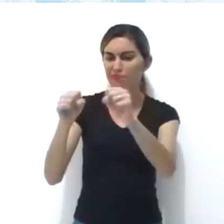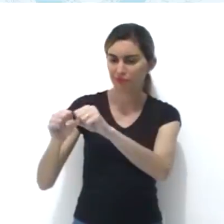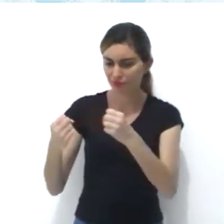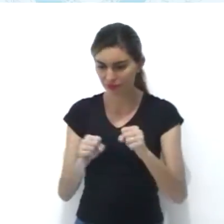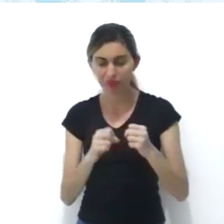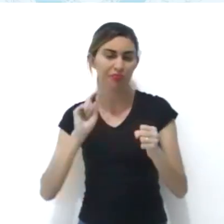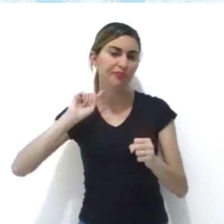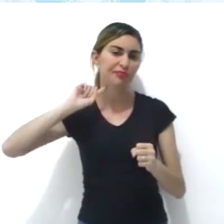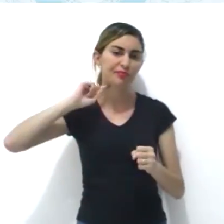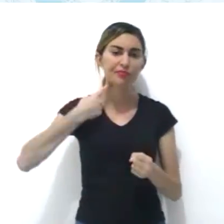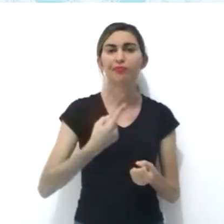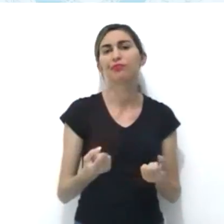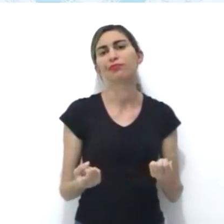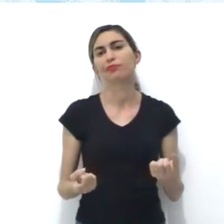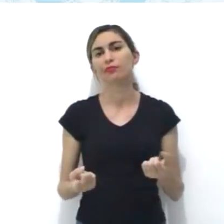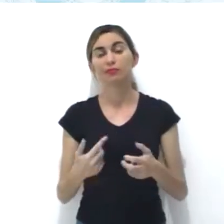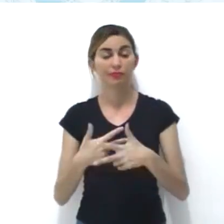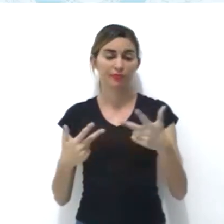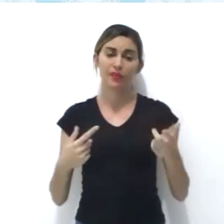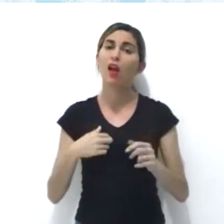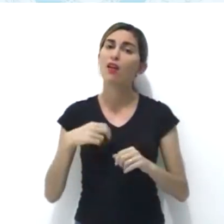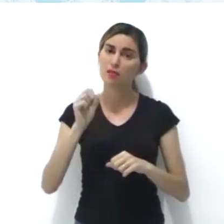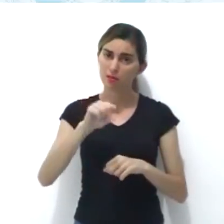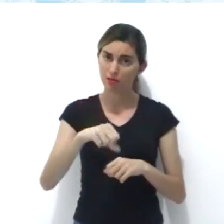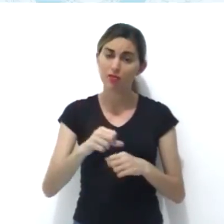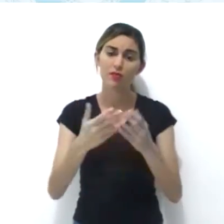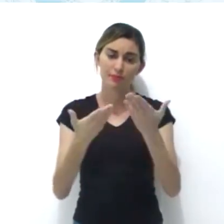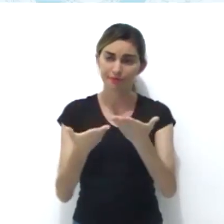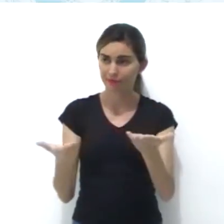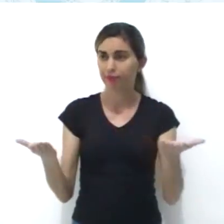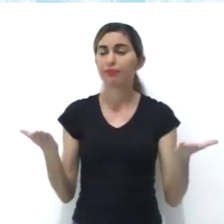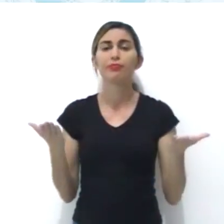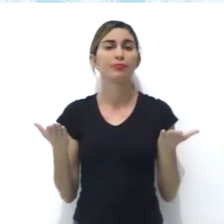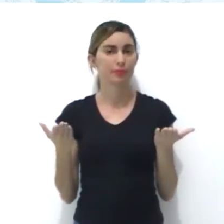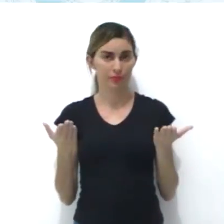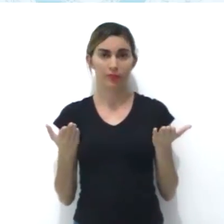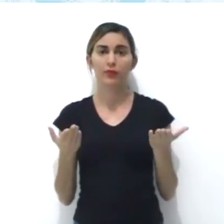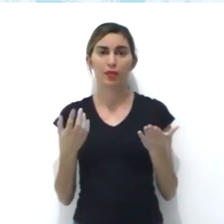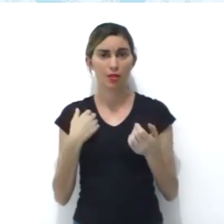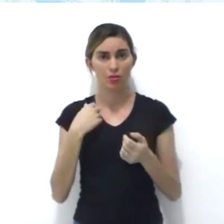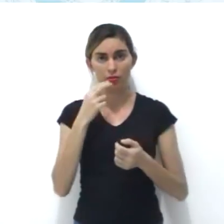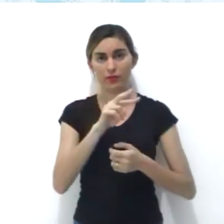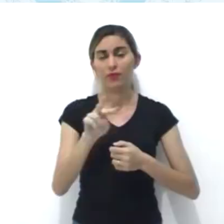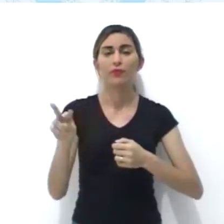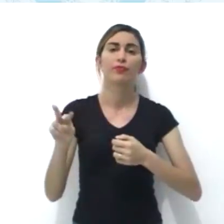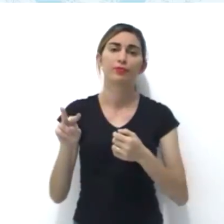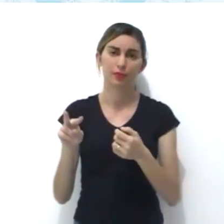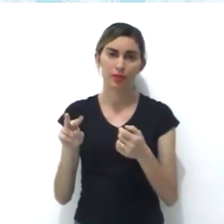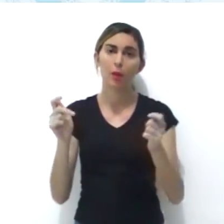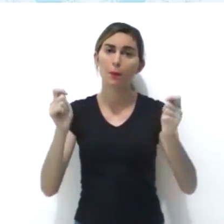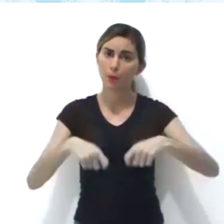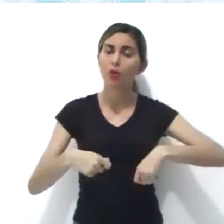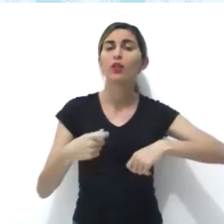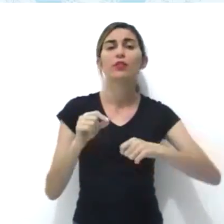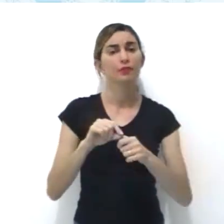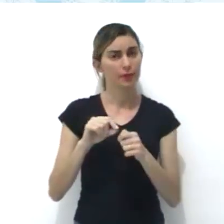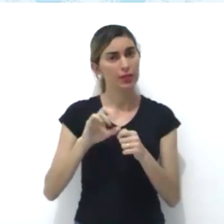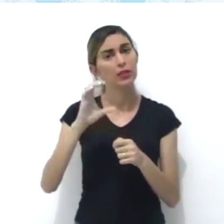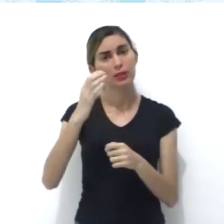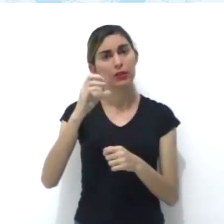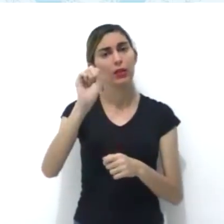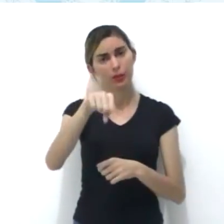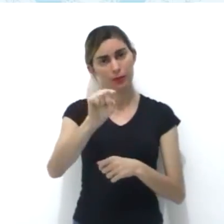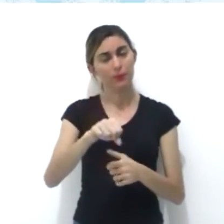Sem quebradas, sujas, né? Mas ainda assim, nesse cenário, né, completamente desfavorável, a gente pode